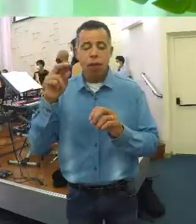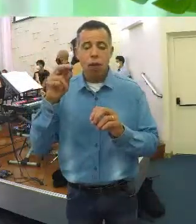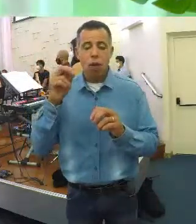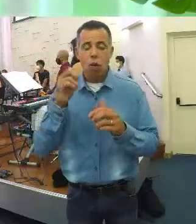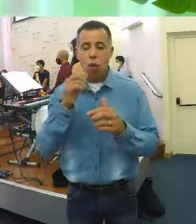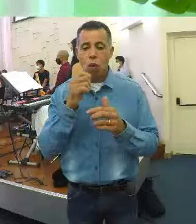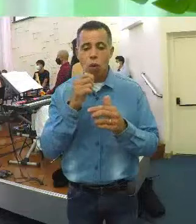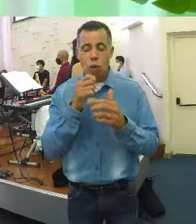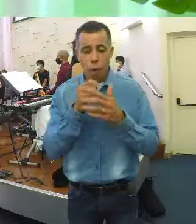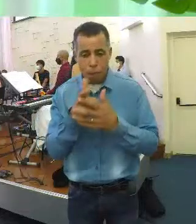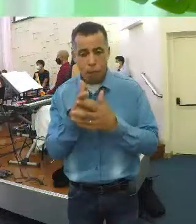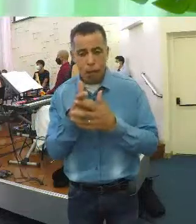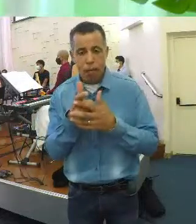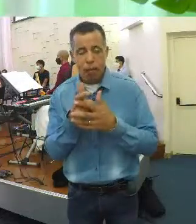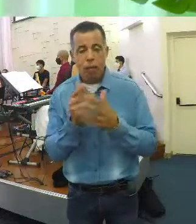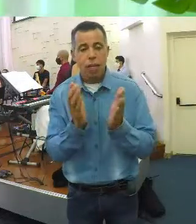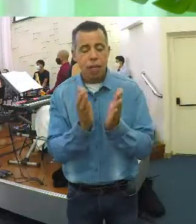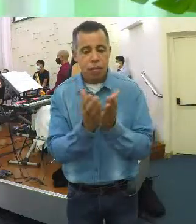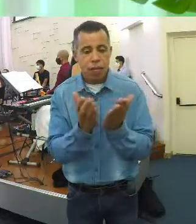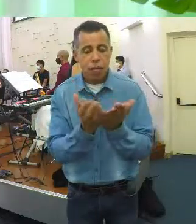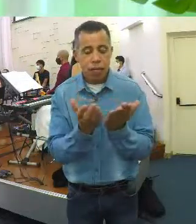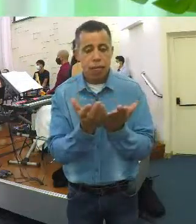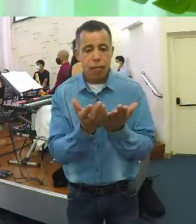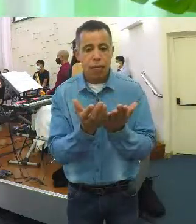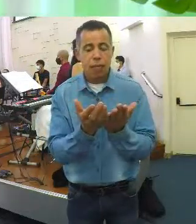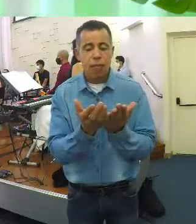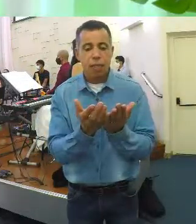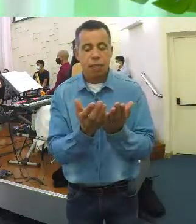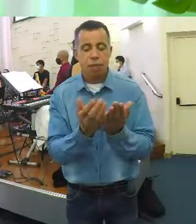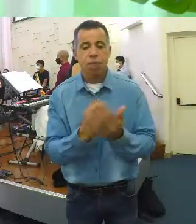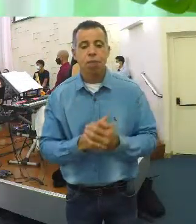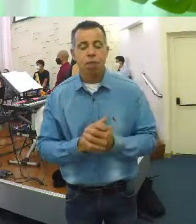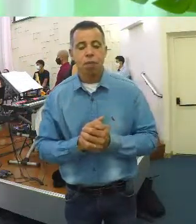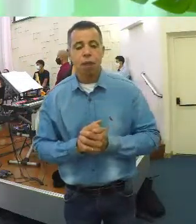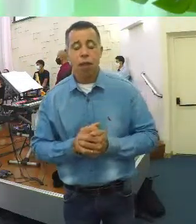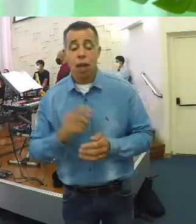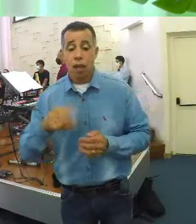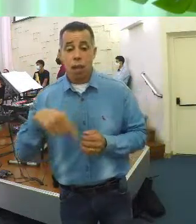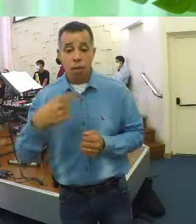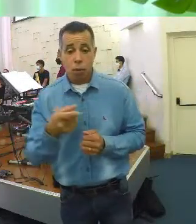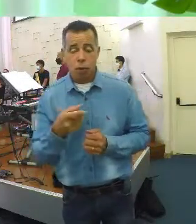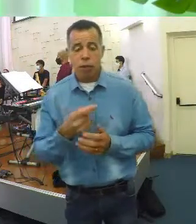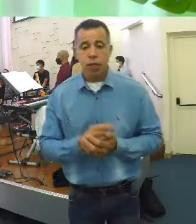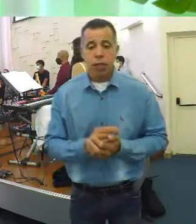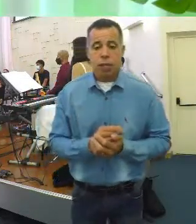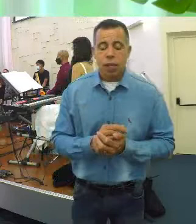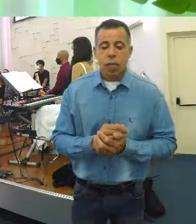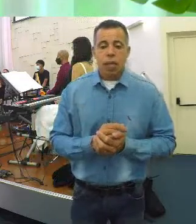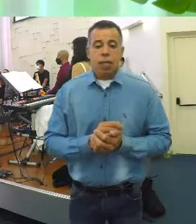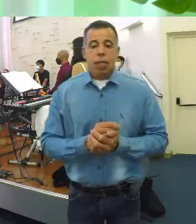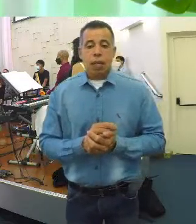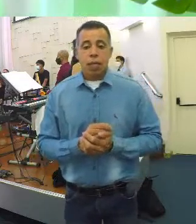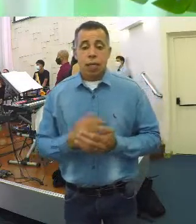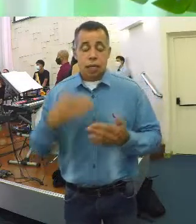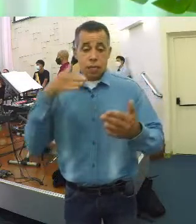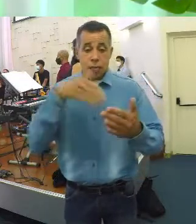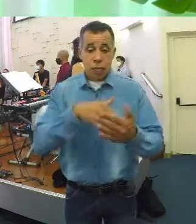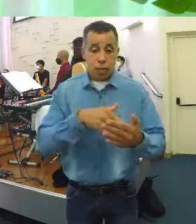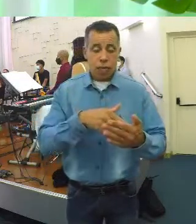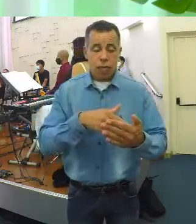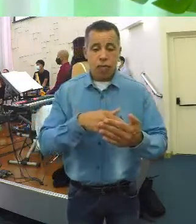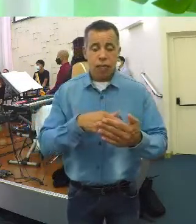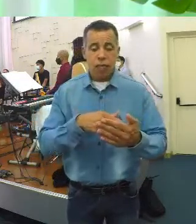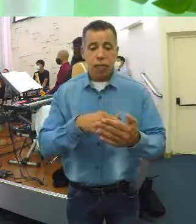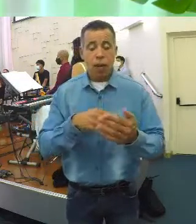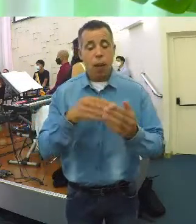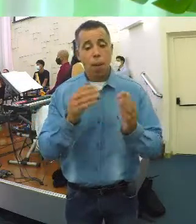ou cristãos foi conhecido nesse tempo. Depois de chegarem a Antioquia, a palavra